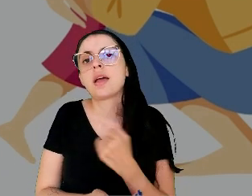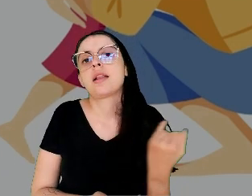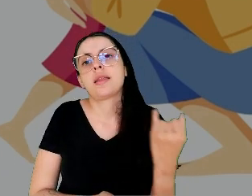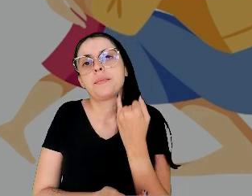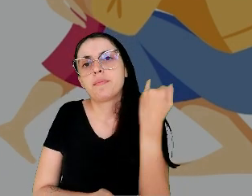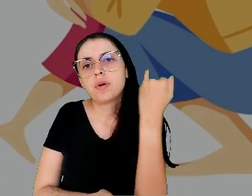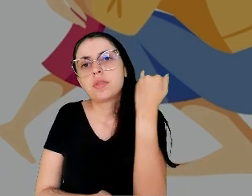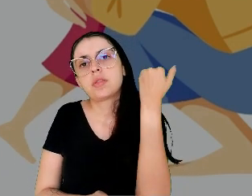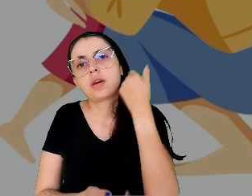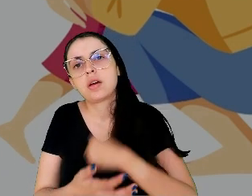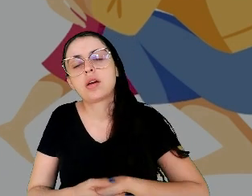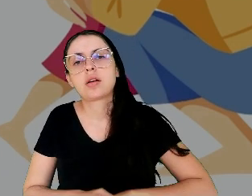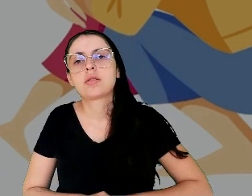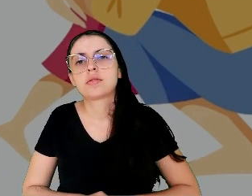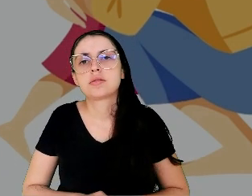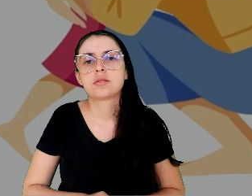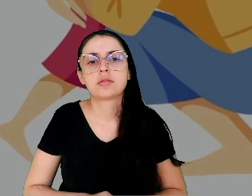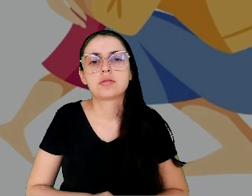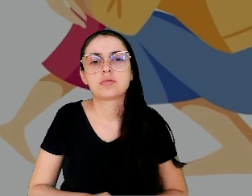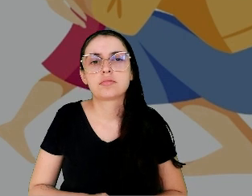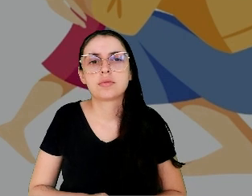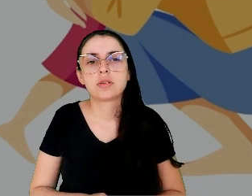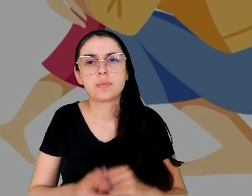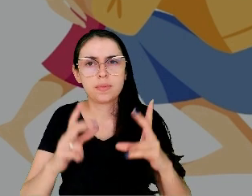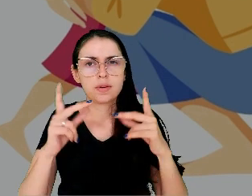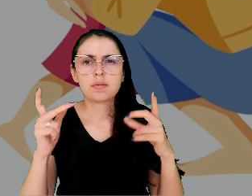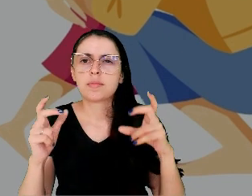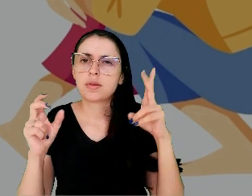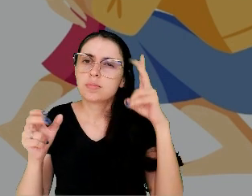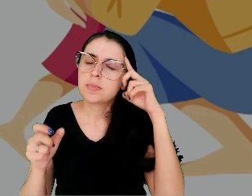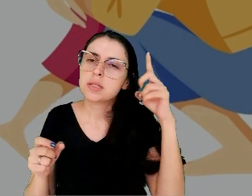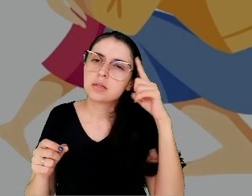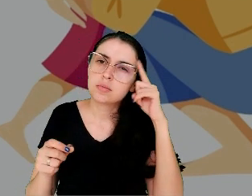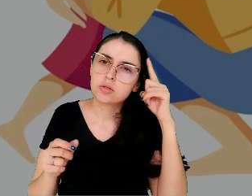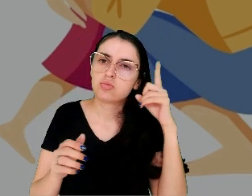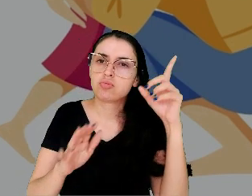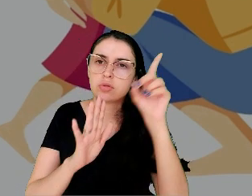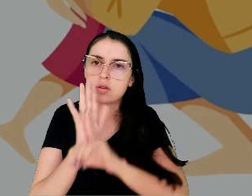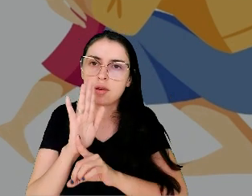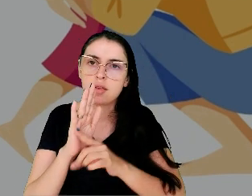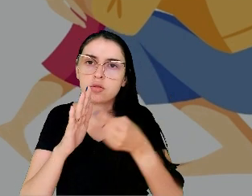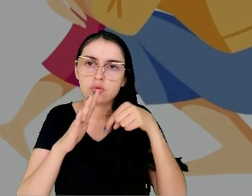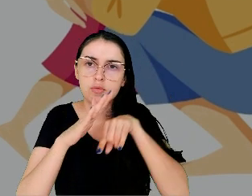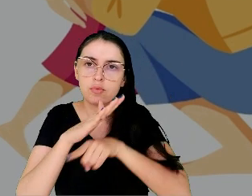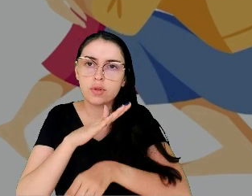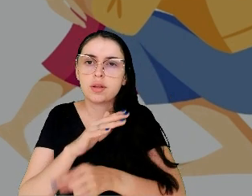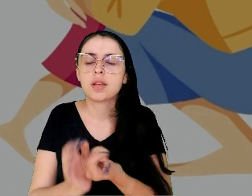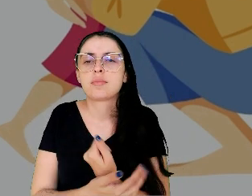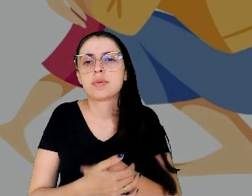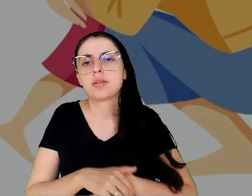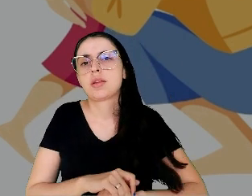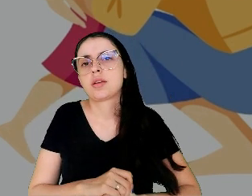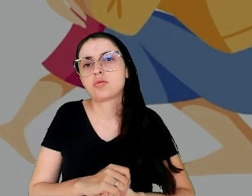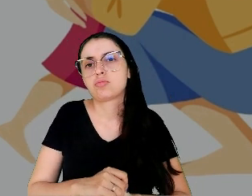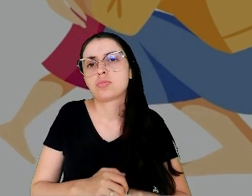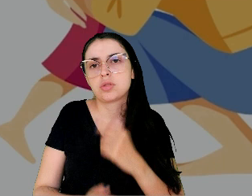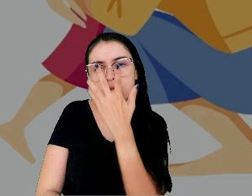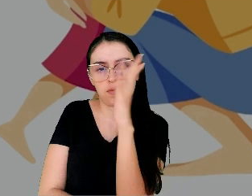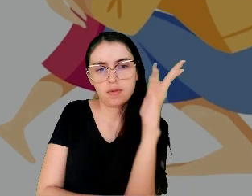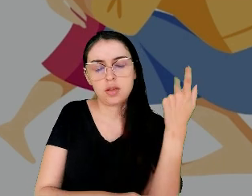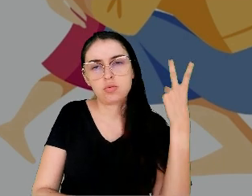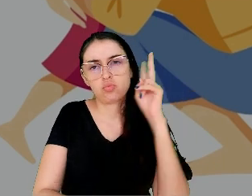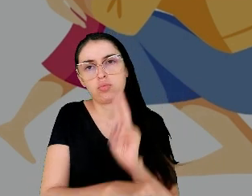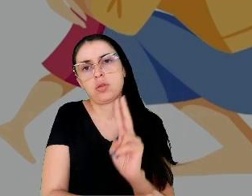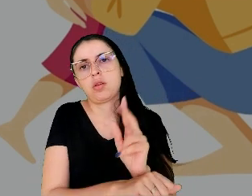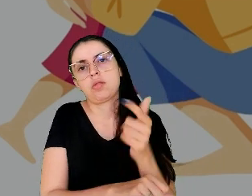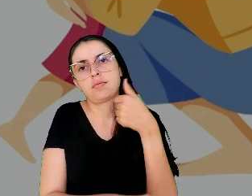principal para acionar esses gatilhos a outros direitos fundamentais pela defesa do meio ambiente e da água. Mas